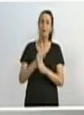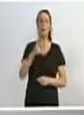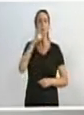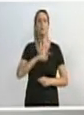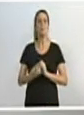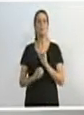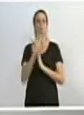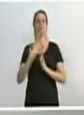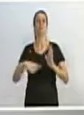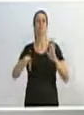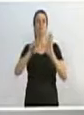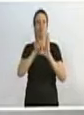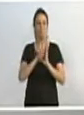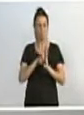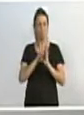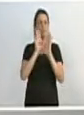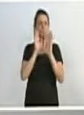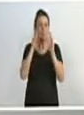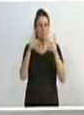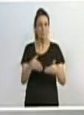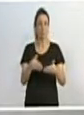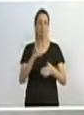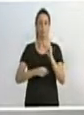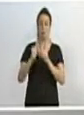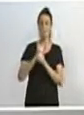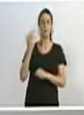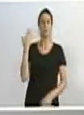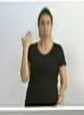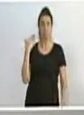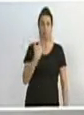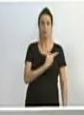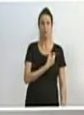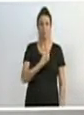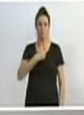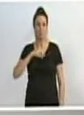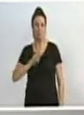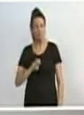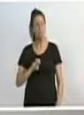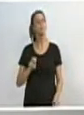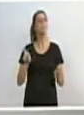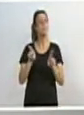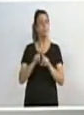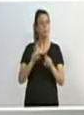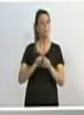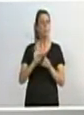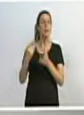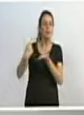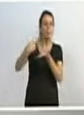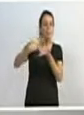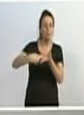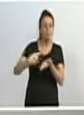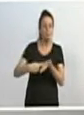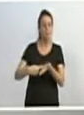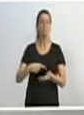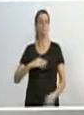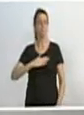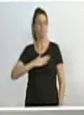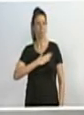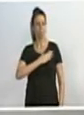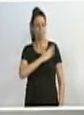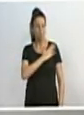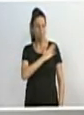específica que foi nos apresentada no final do ano passado, já também combinado, vamos dizer assim, com o prefeito municipal, para que não